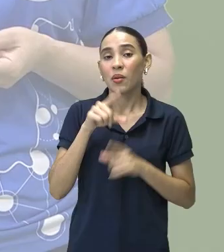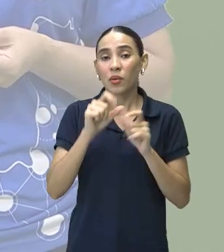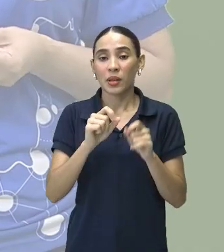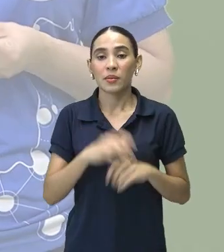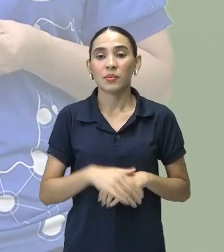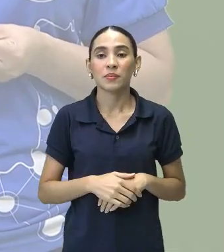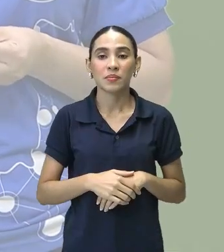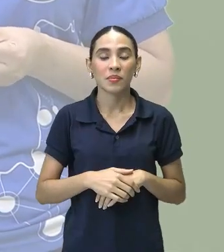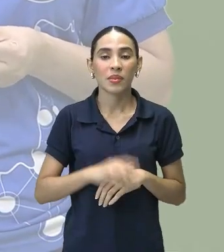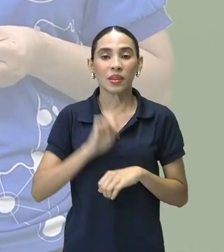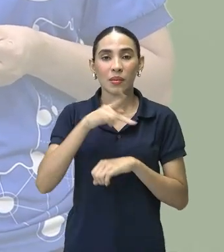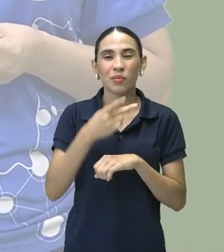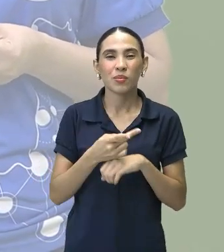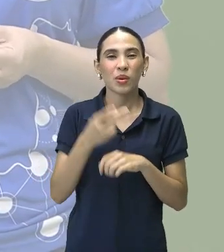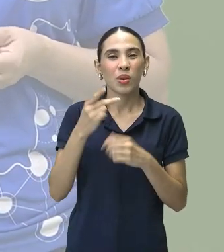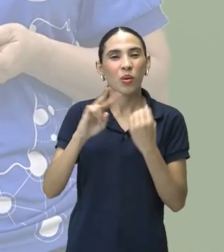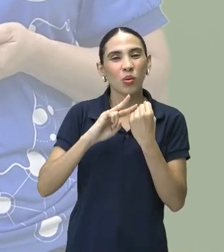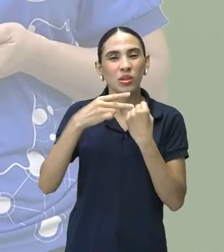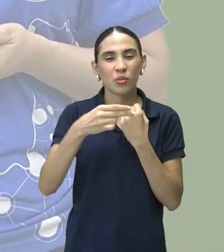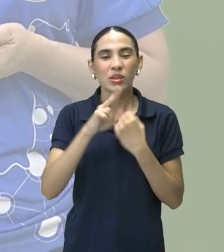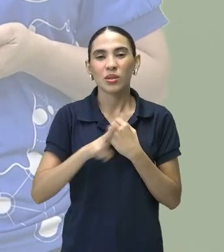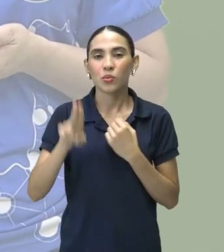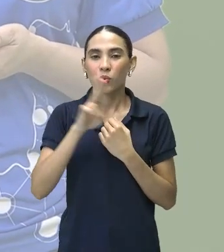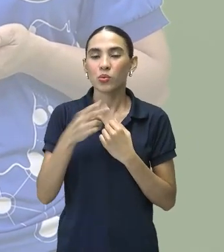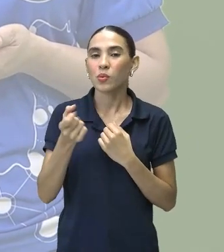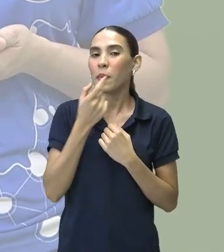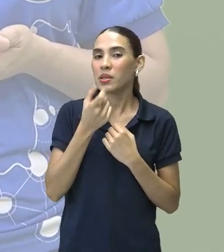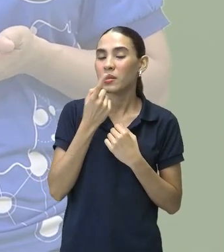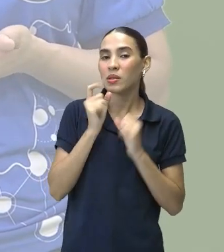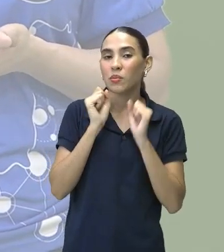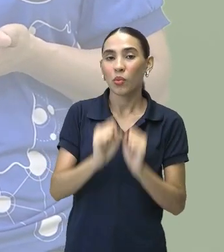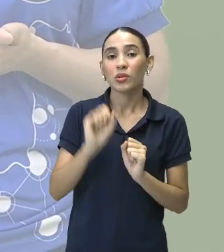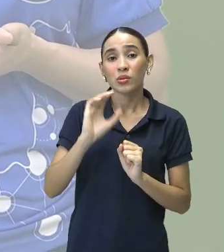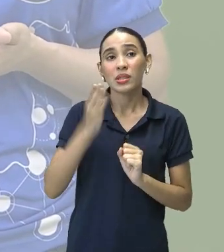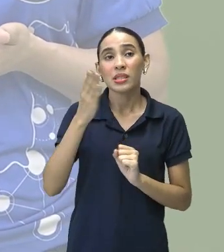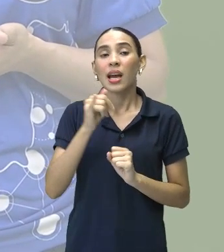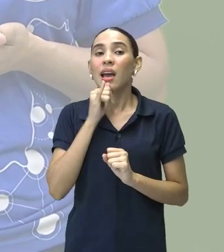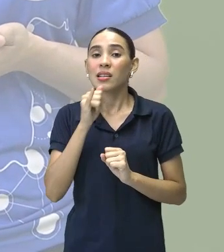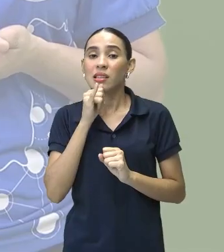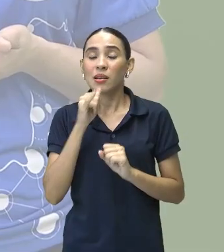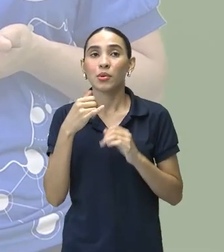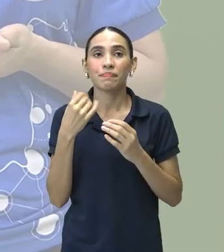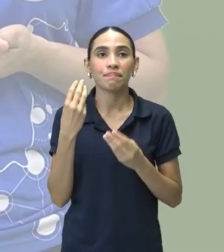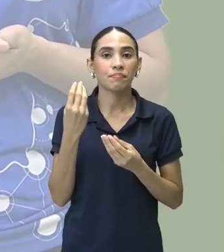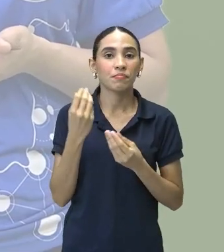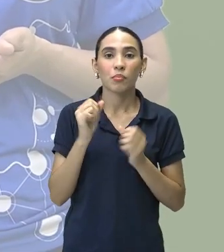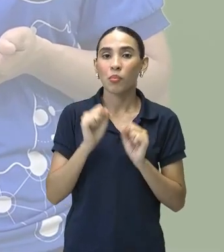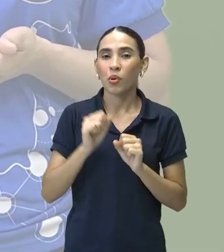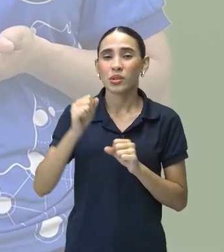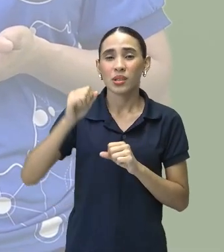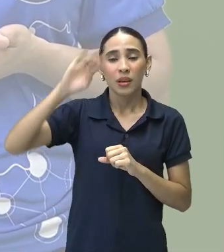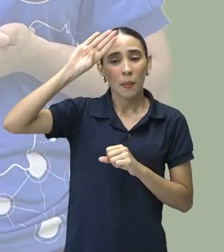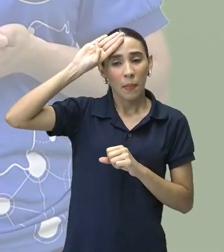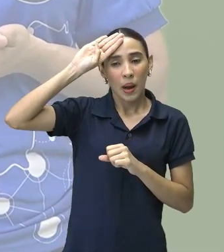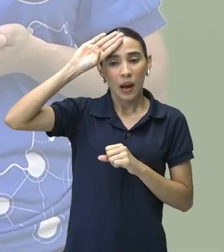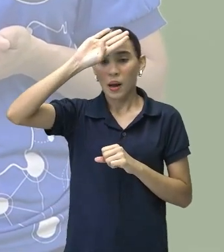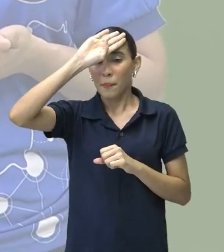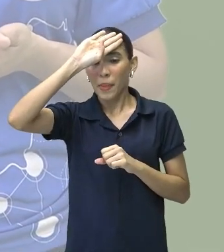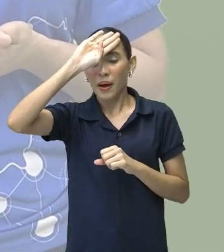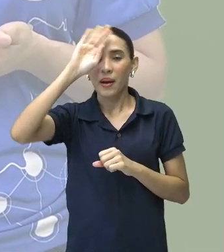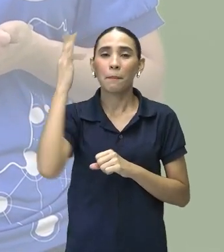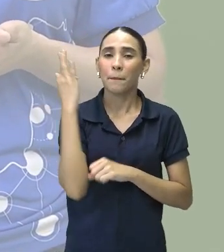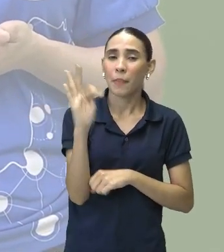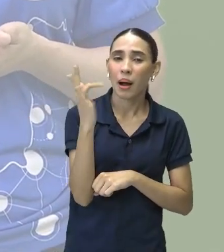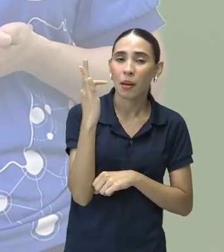aquelas consequências do uso de um medicamento, né, que pode ocorrer. Por exemplo, pode dar dor de cabeça, pode dar